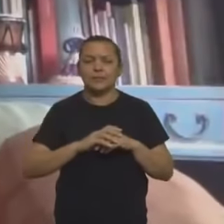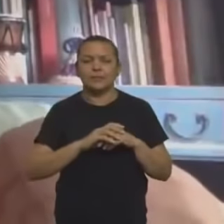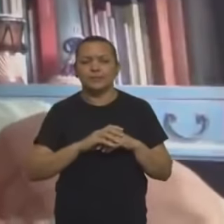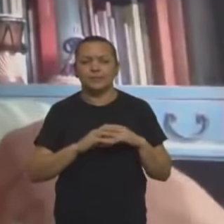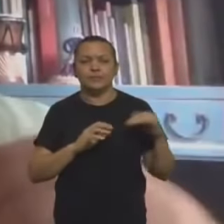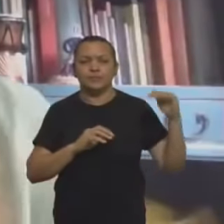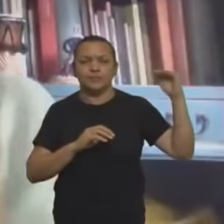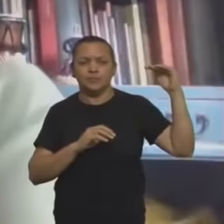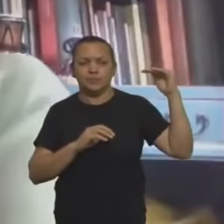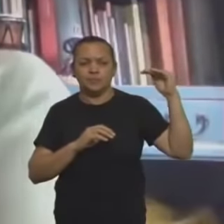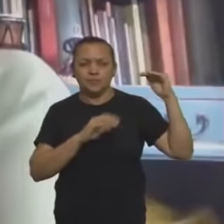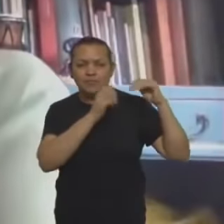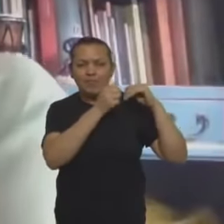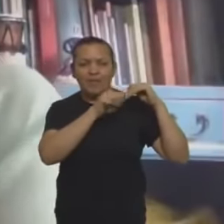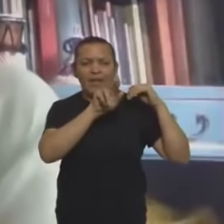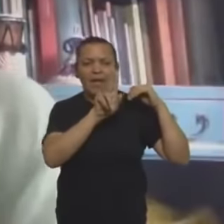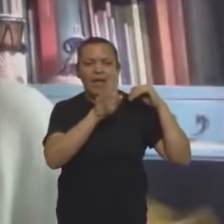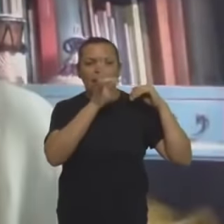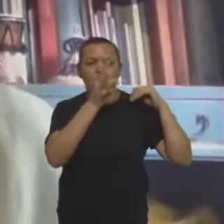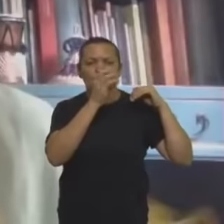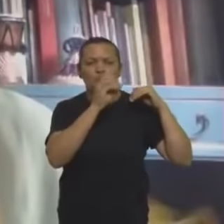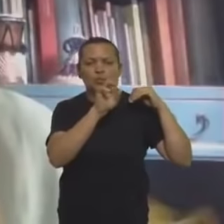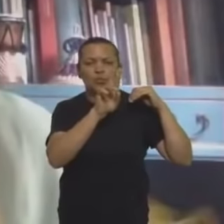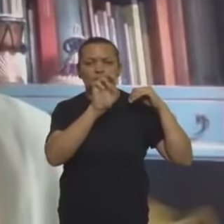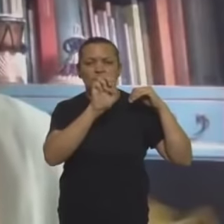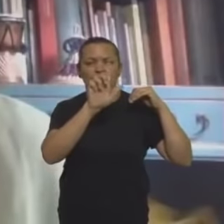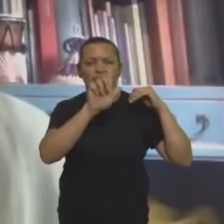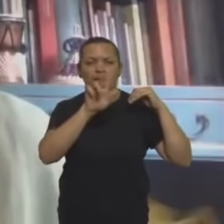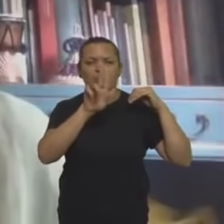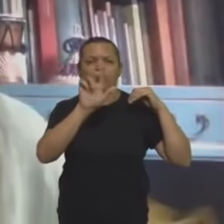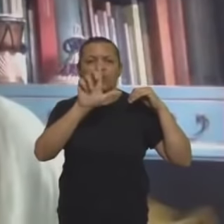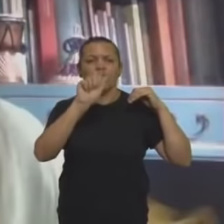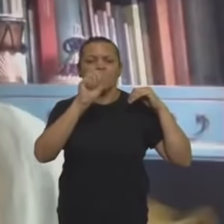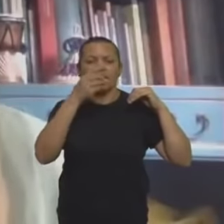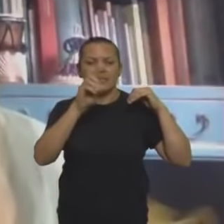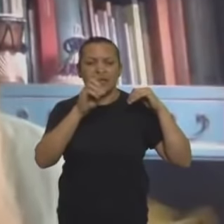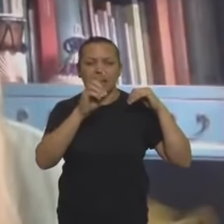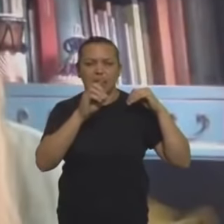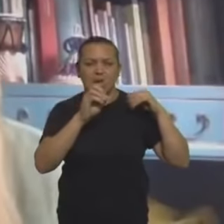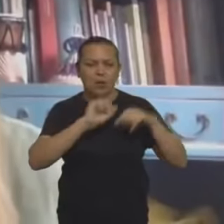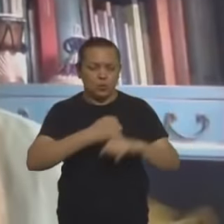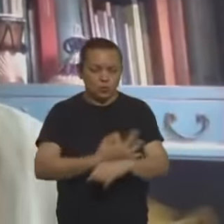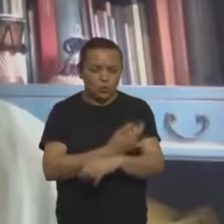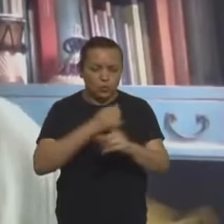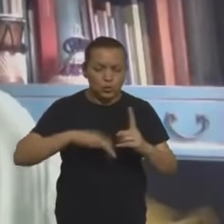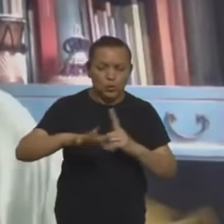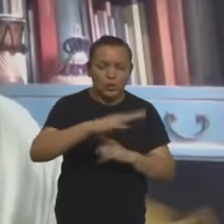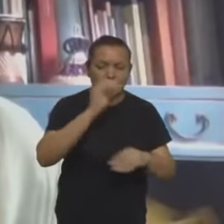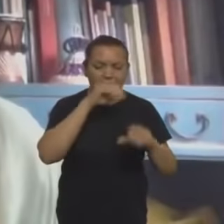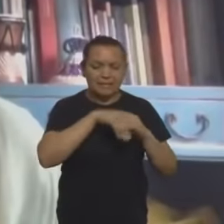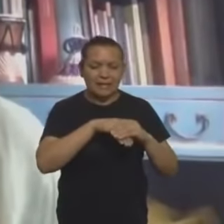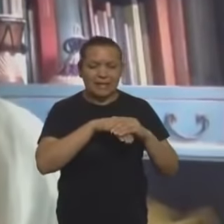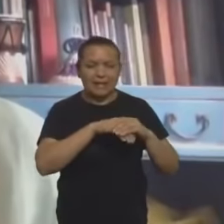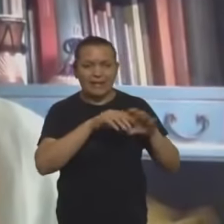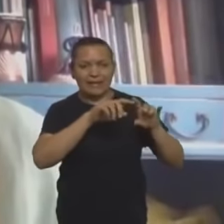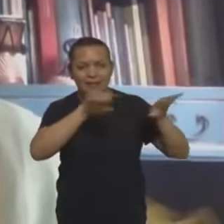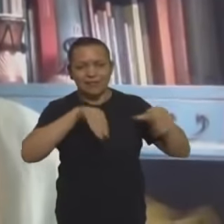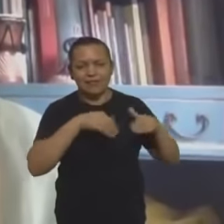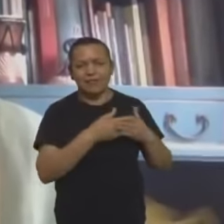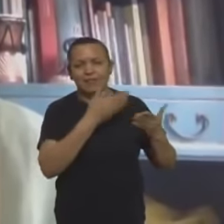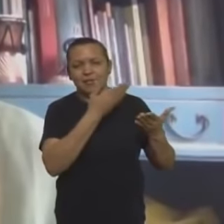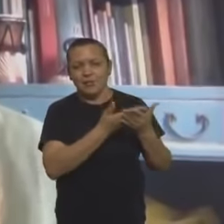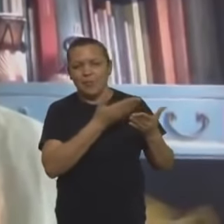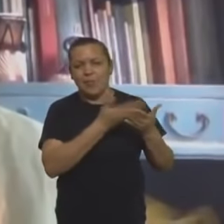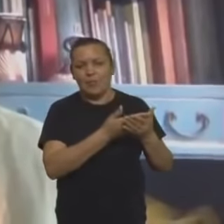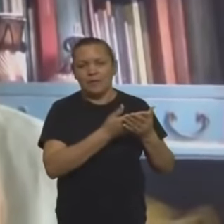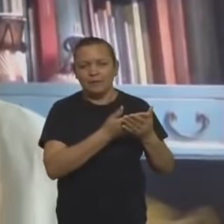que é uma competência, né, do CASEL, socioemocional, dentro das aulas do programa. Quando a gente aborda a